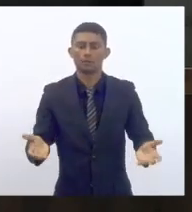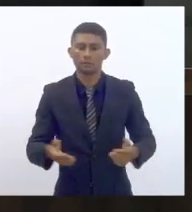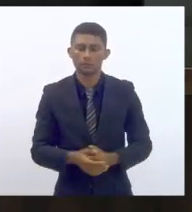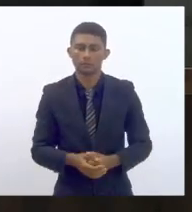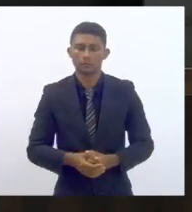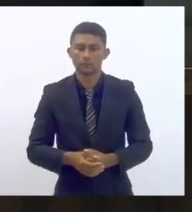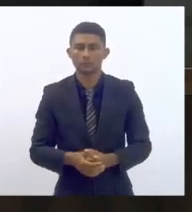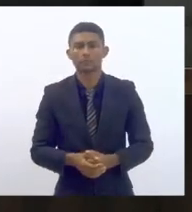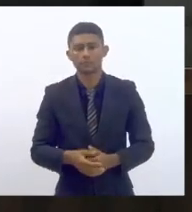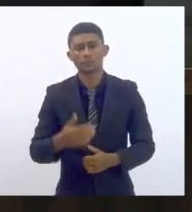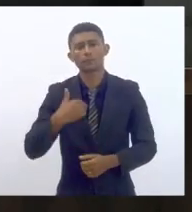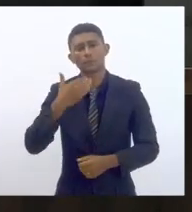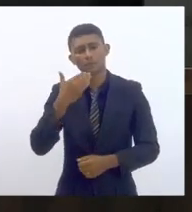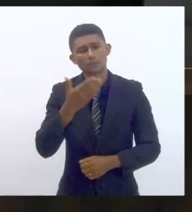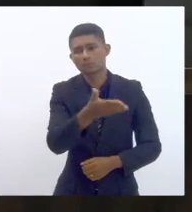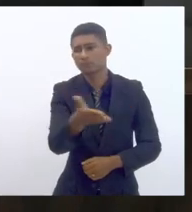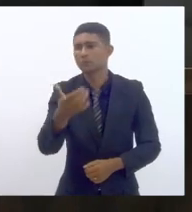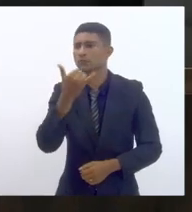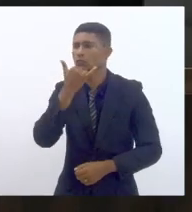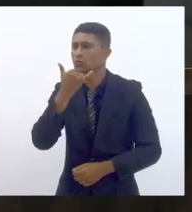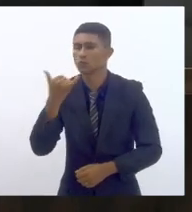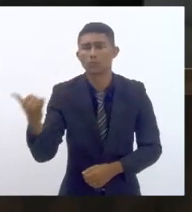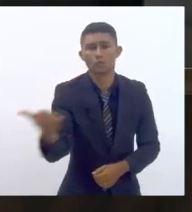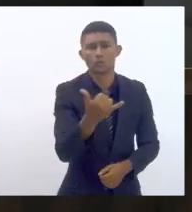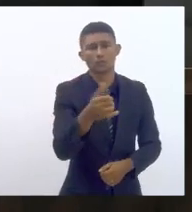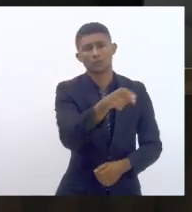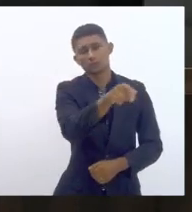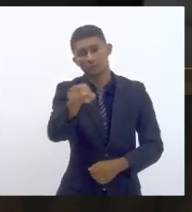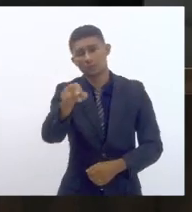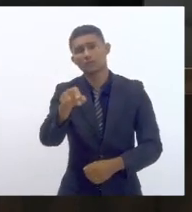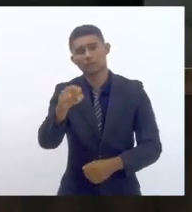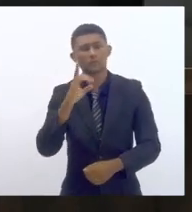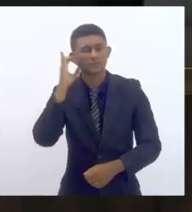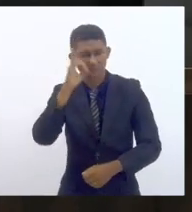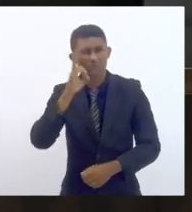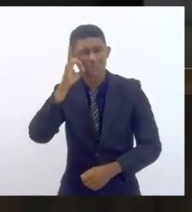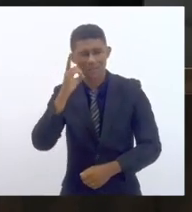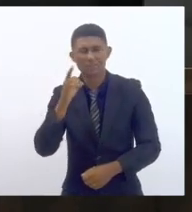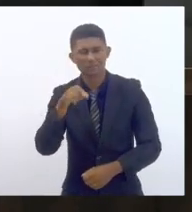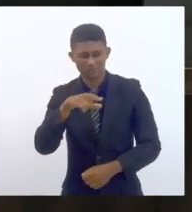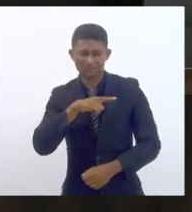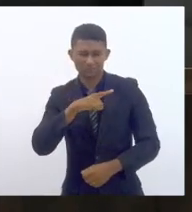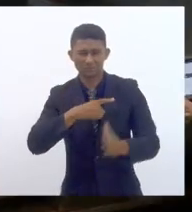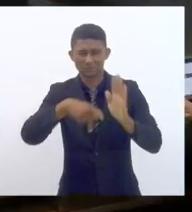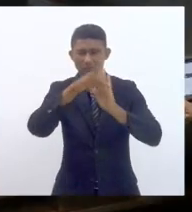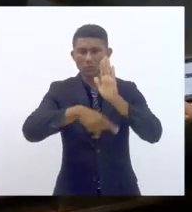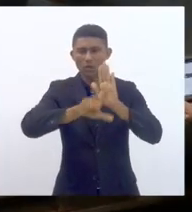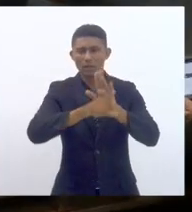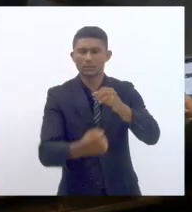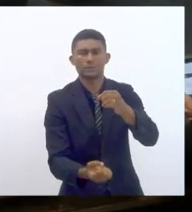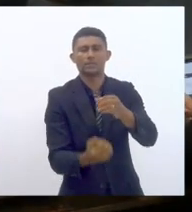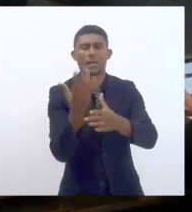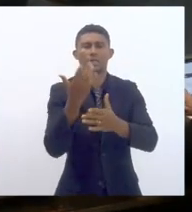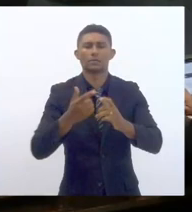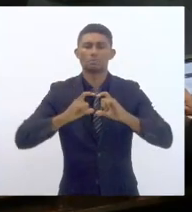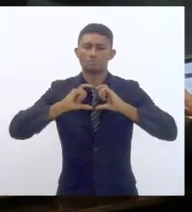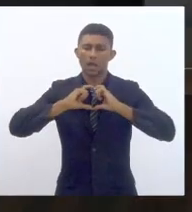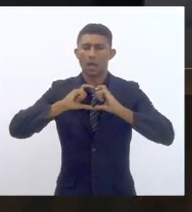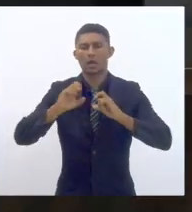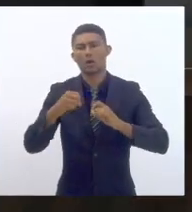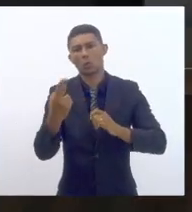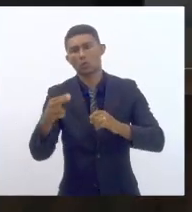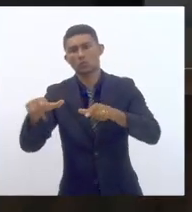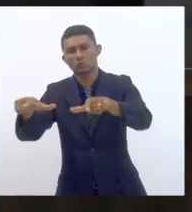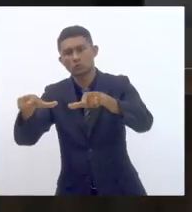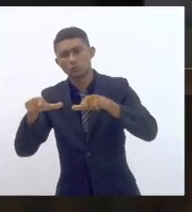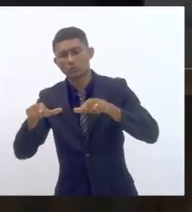quero pedir aqui desculpa aos deputados que possam ter projetos que cria medalha ou mesmo diploma,